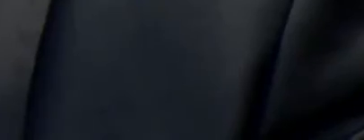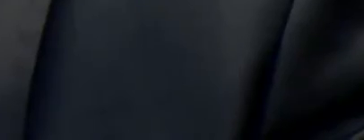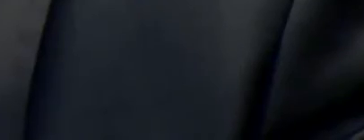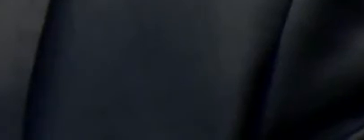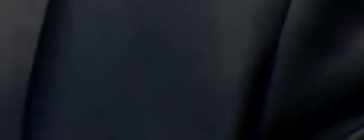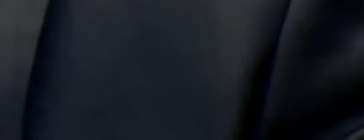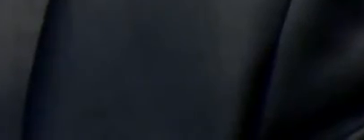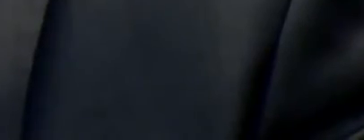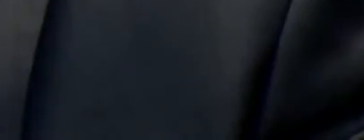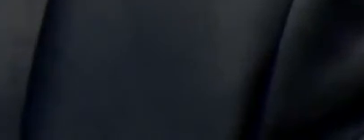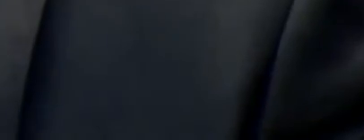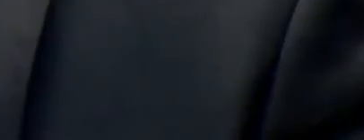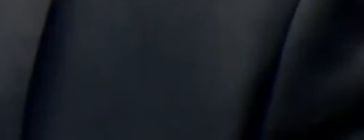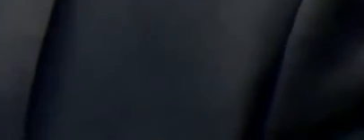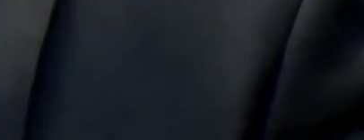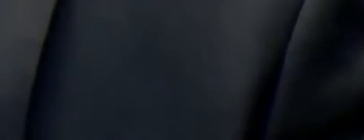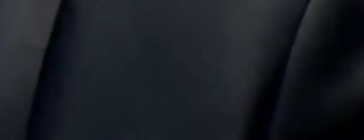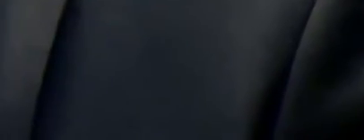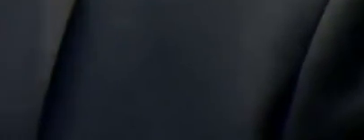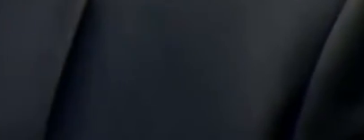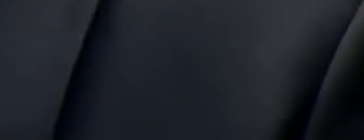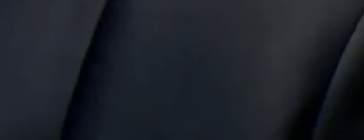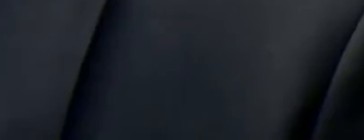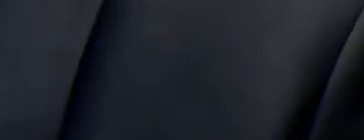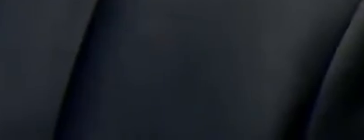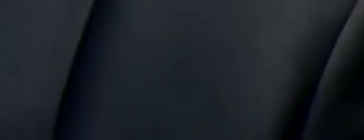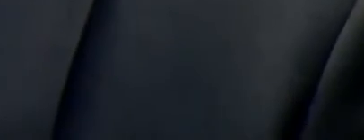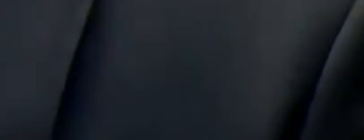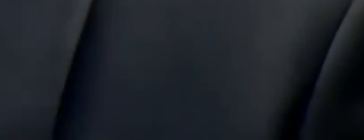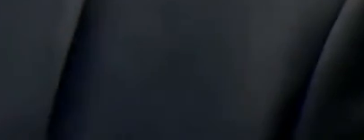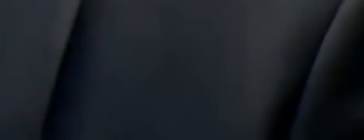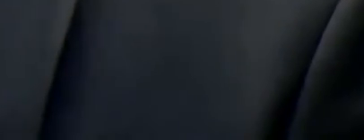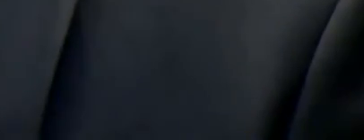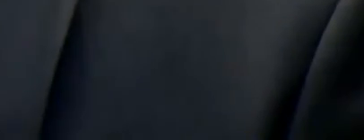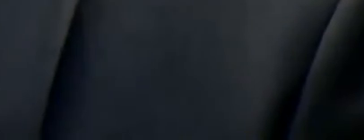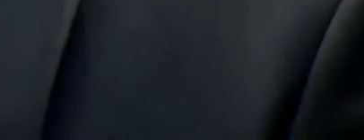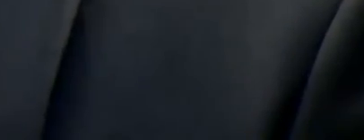Ainda na sessão, foram aprovadas 11 proposições durante a ordem do dia.